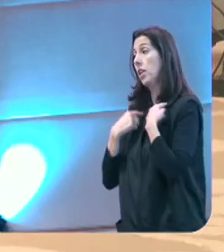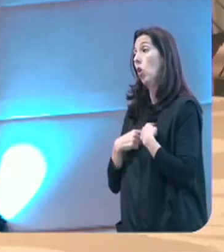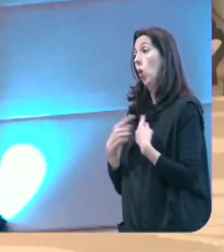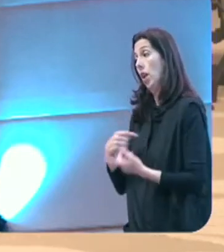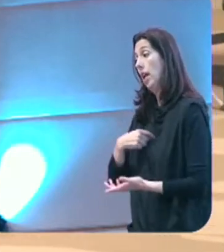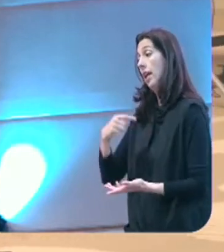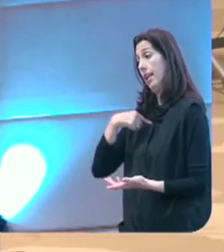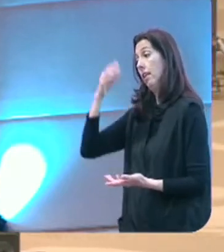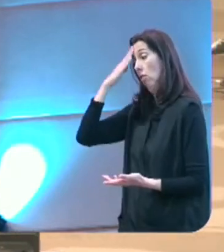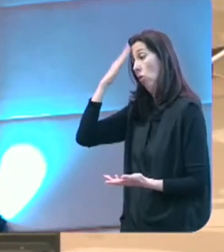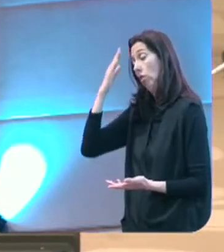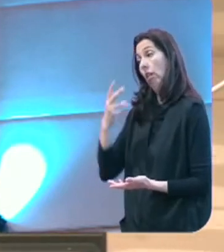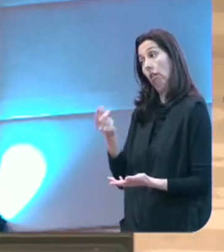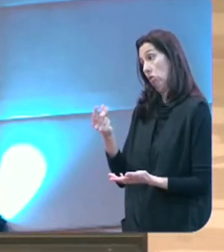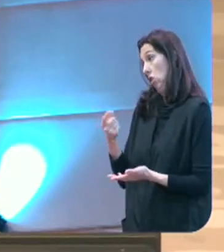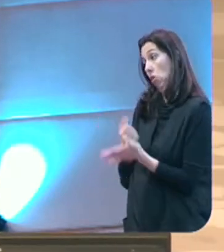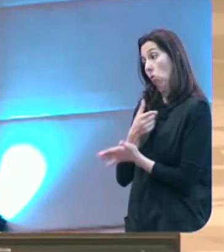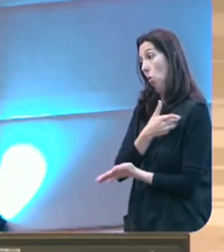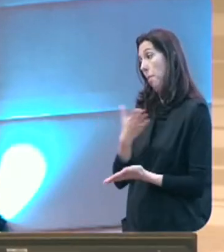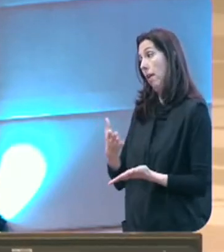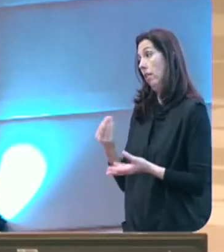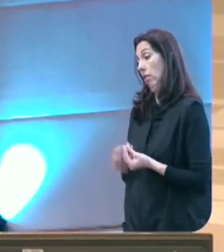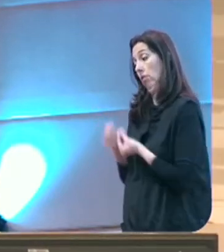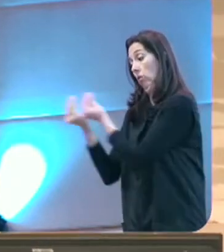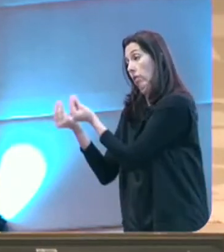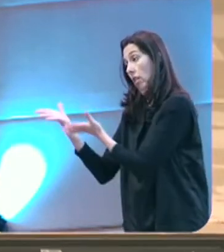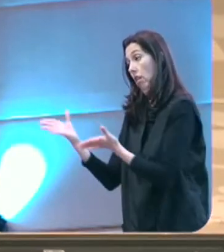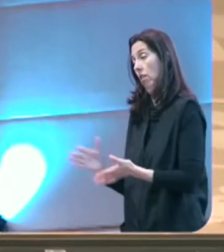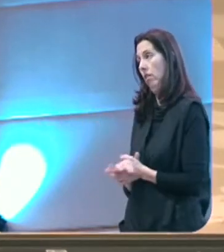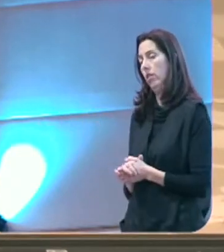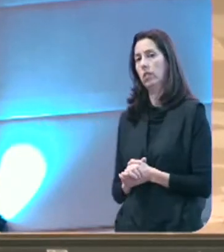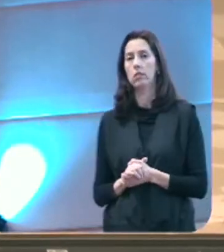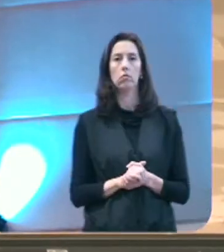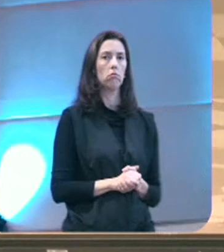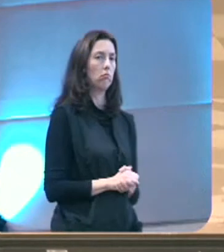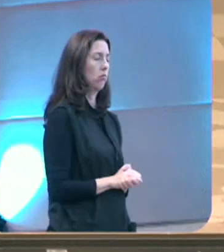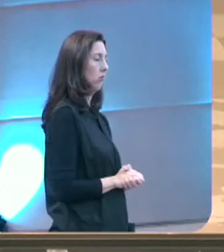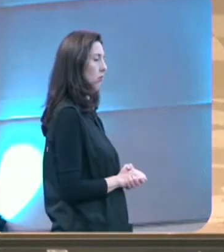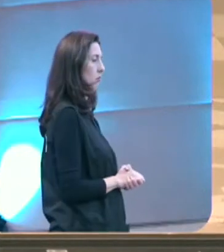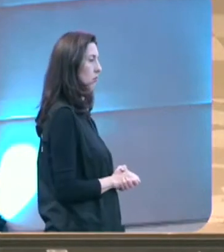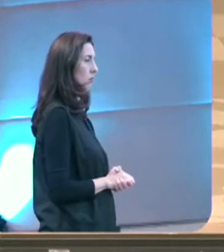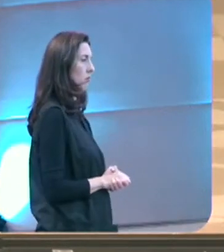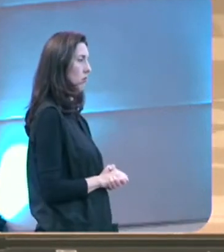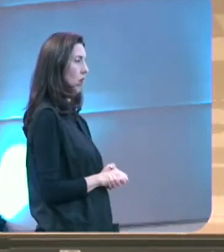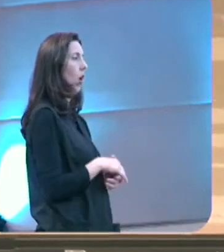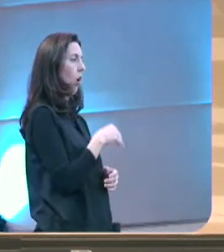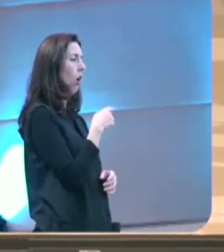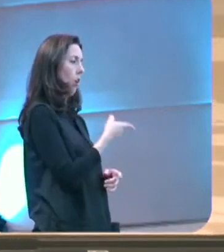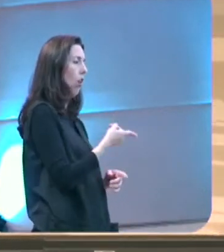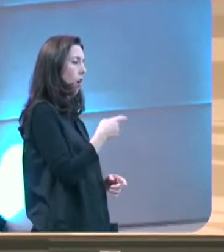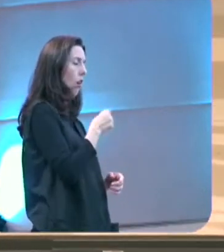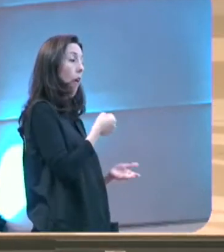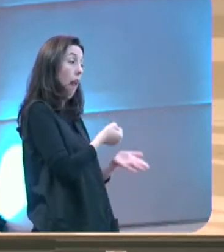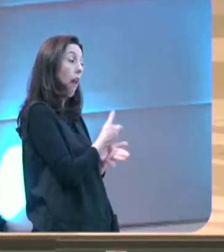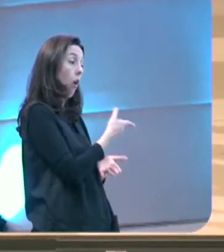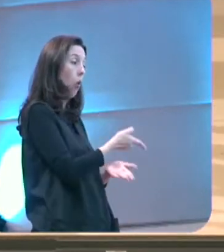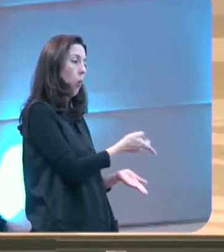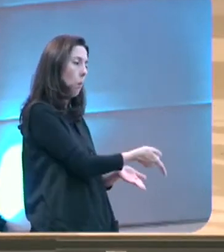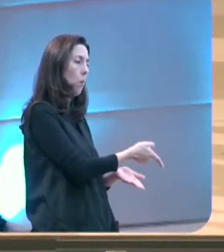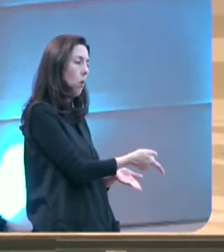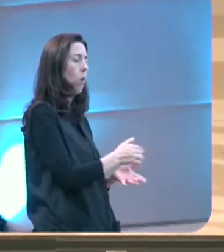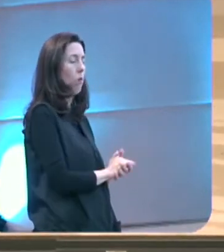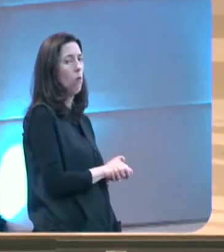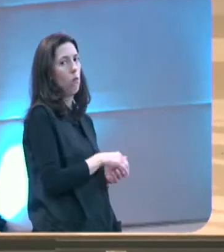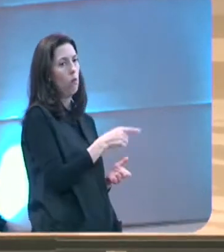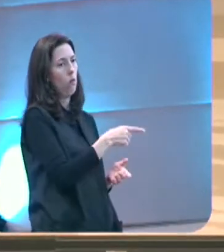Eu sei que ela não tem dinheiro para comprar este colar. E o homem disse: sim, ela pegou, ela comprou este